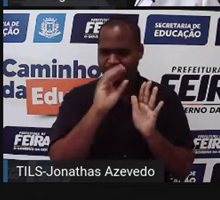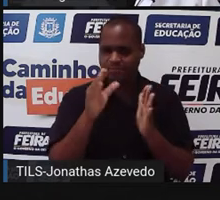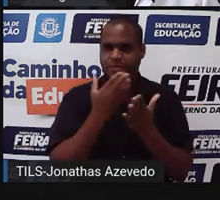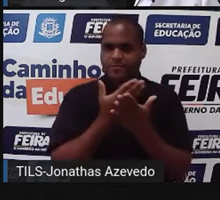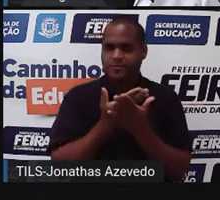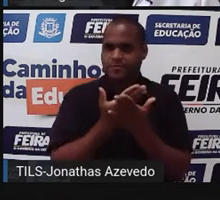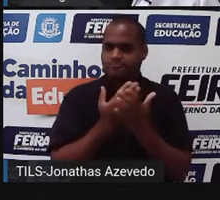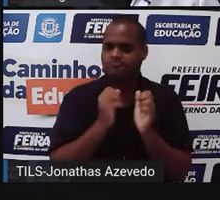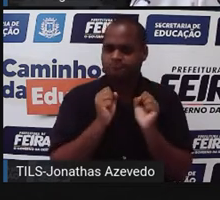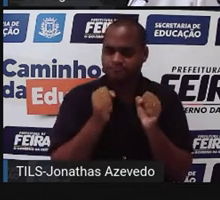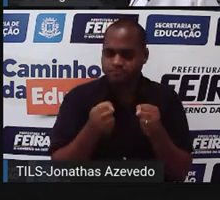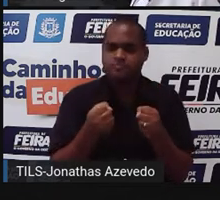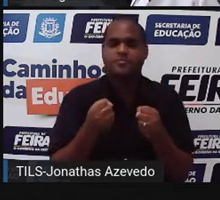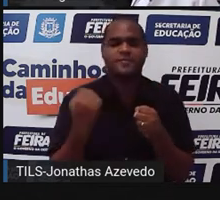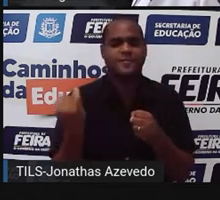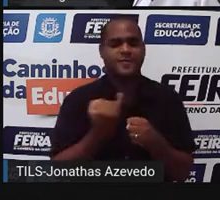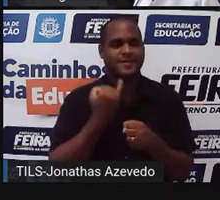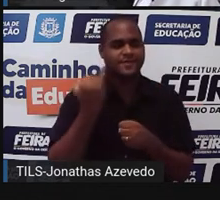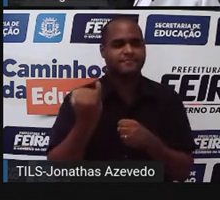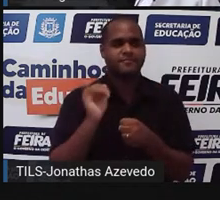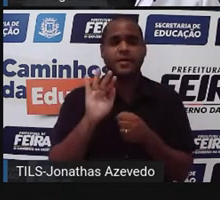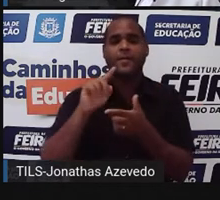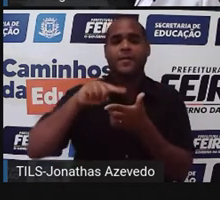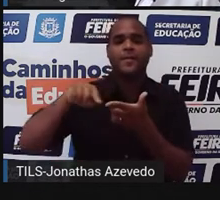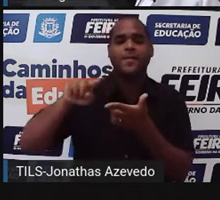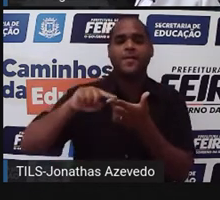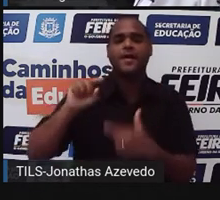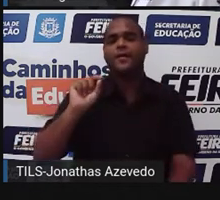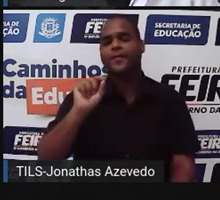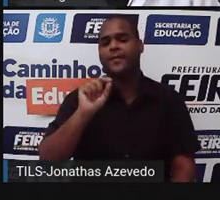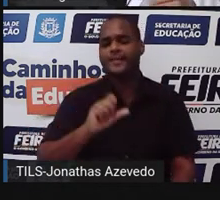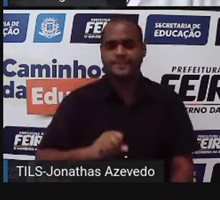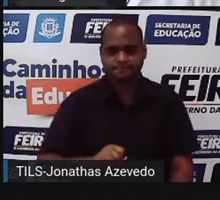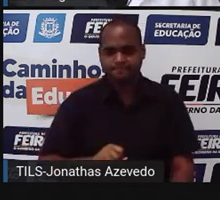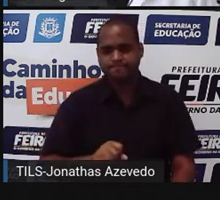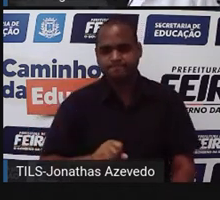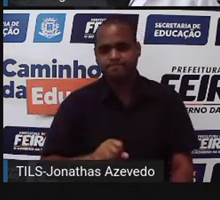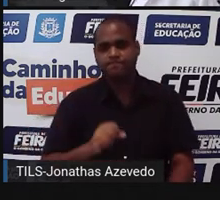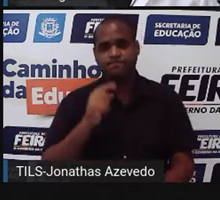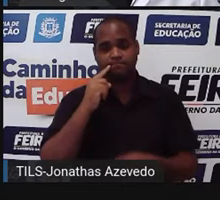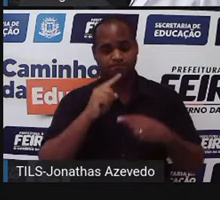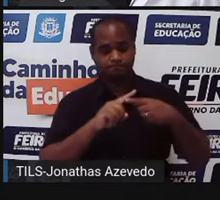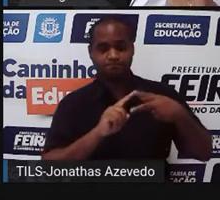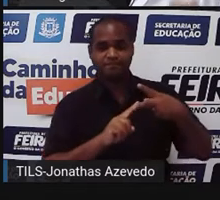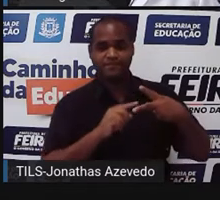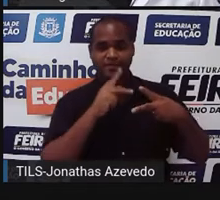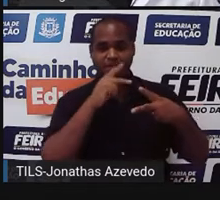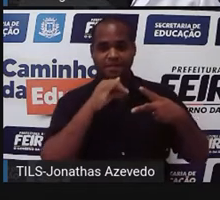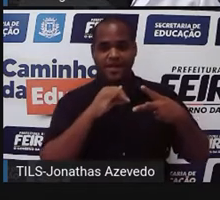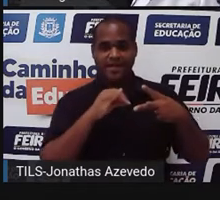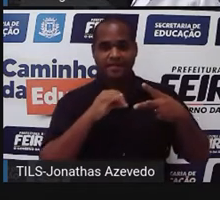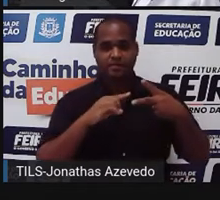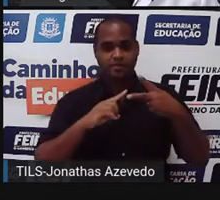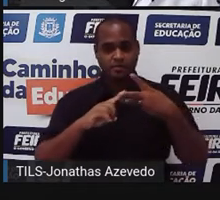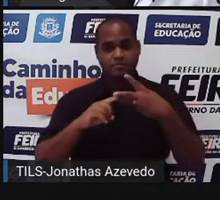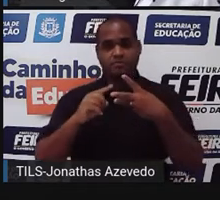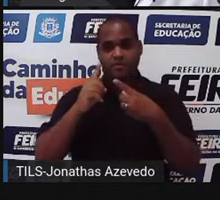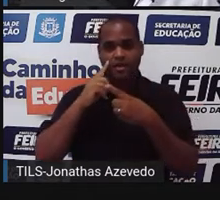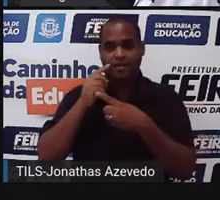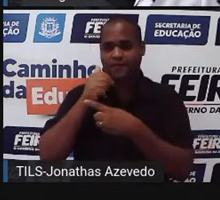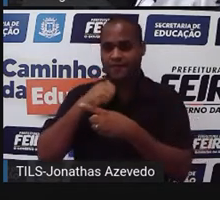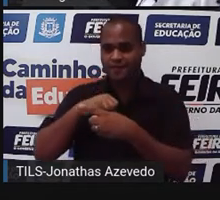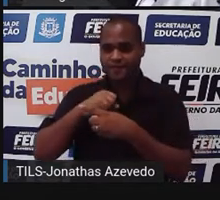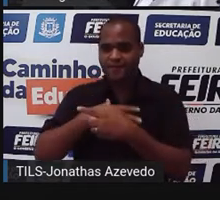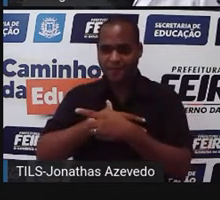matemática, tá bom? Então, o probleminha é esse aqui, ó. Dois pais e dois filhos foram